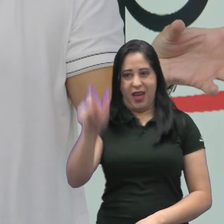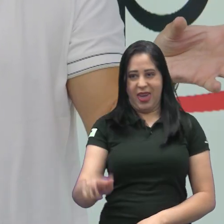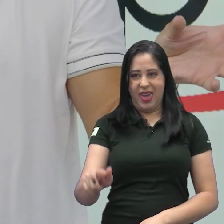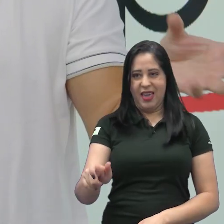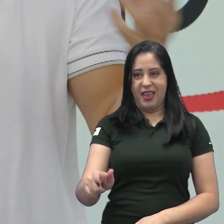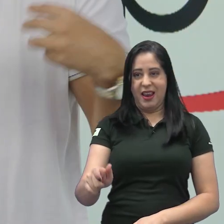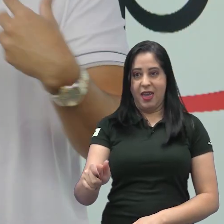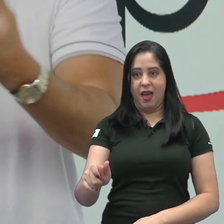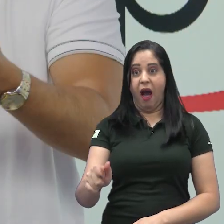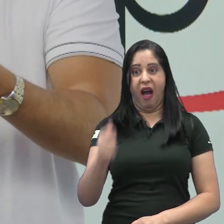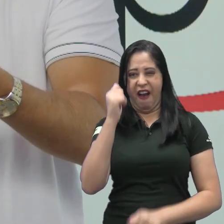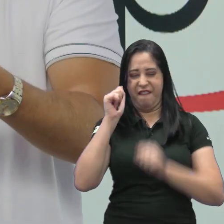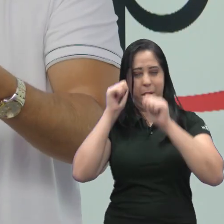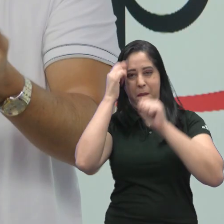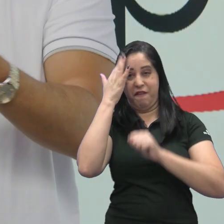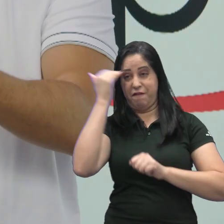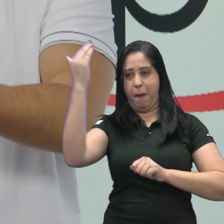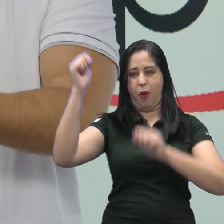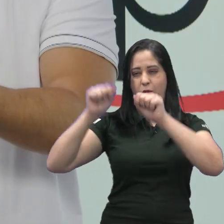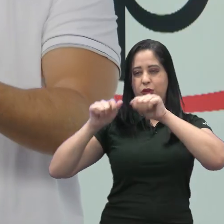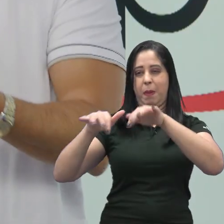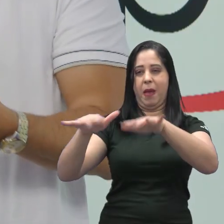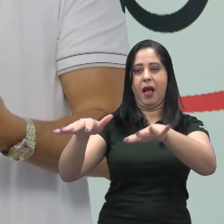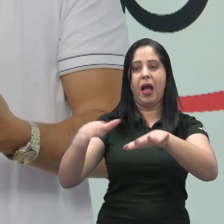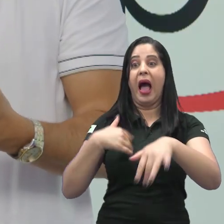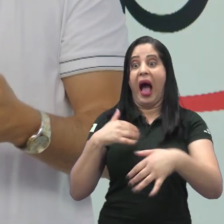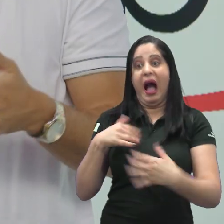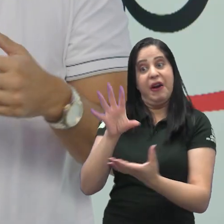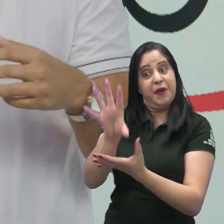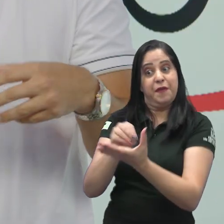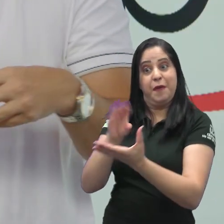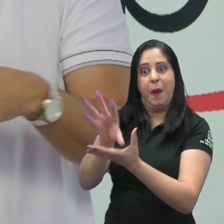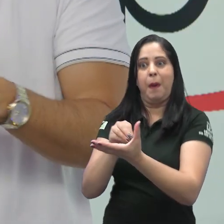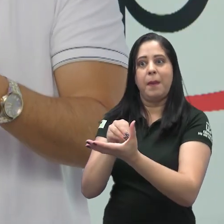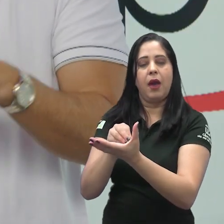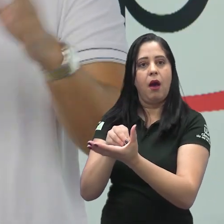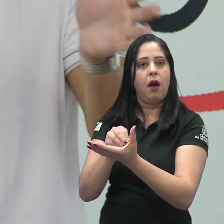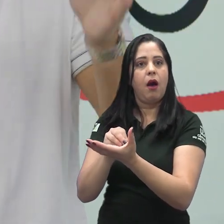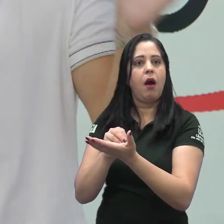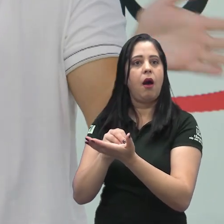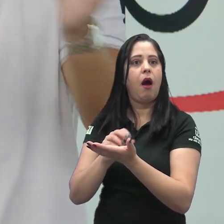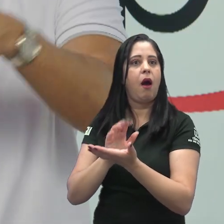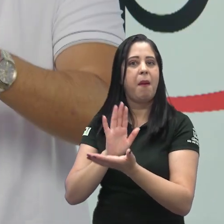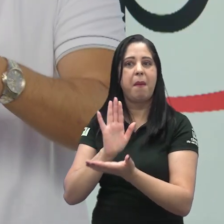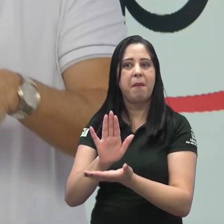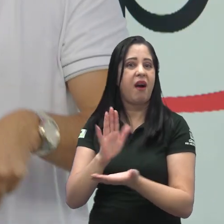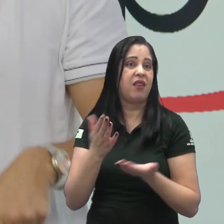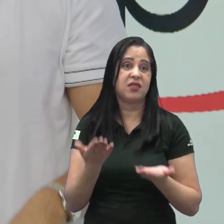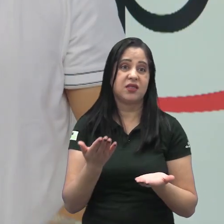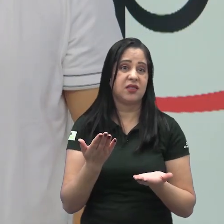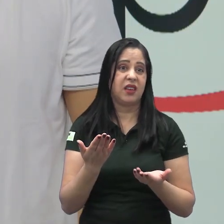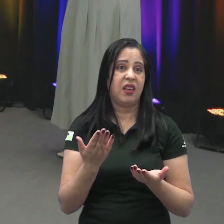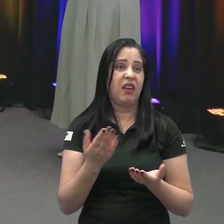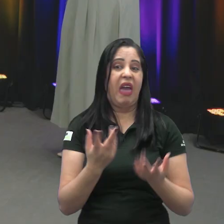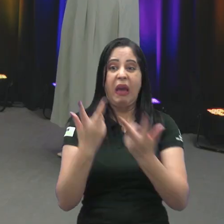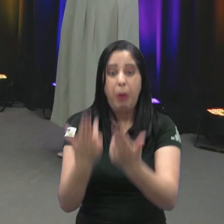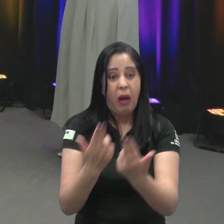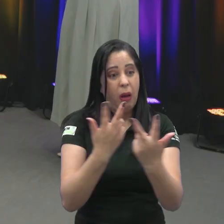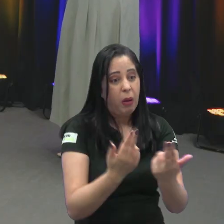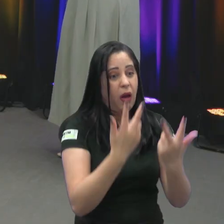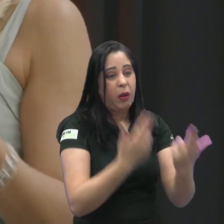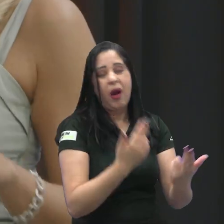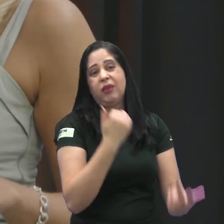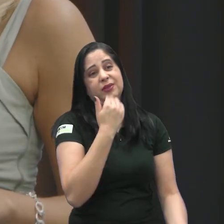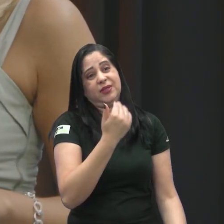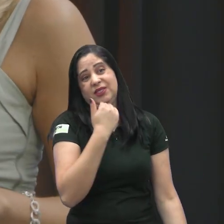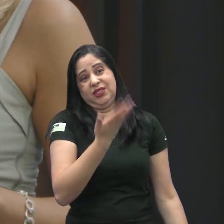que vingou, e aí ela quer reproduzir aquilo e muitas vezes ela acaba se frustrando porque ficou simplesmente um Ctrl-C, Ctrl-V. O inspirar não pode ser